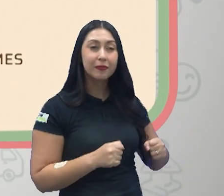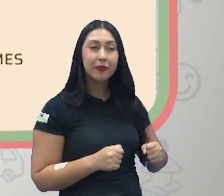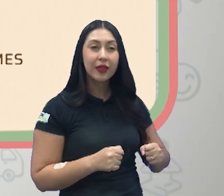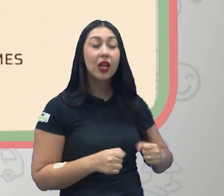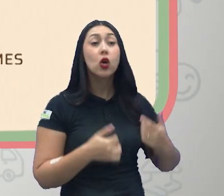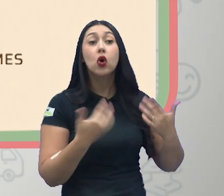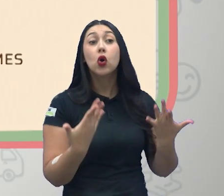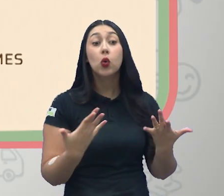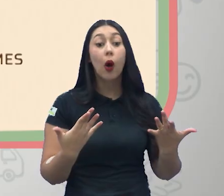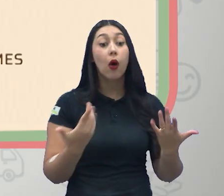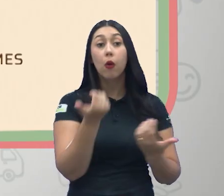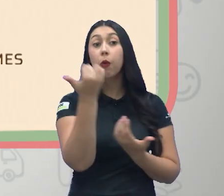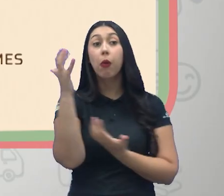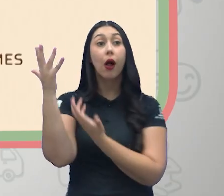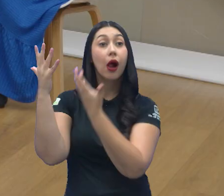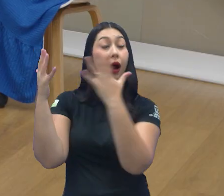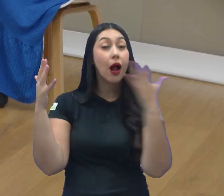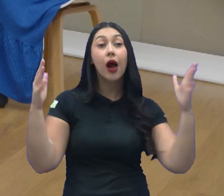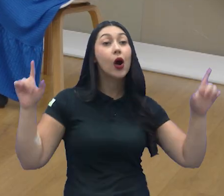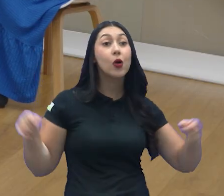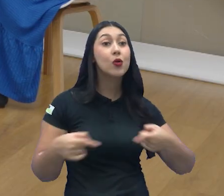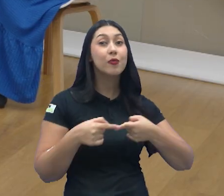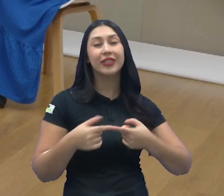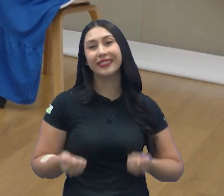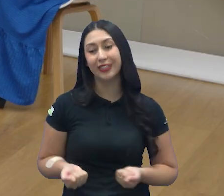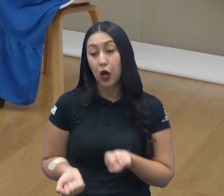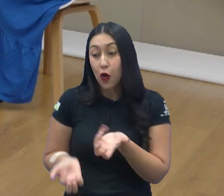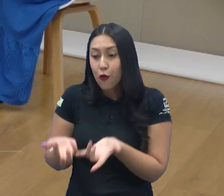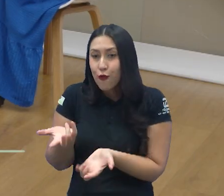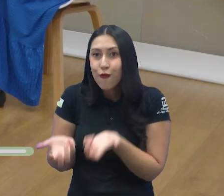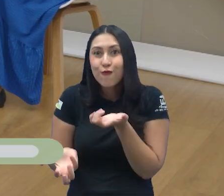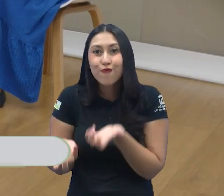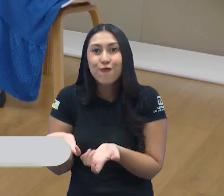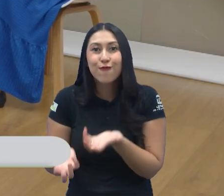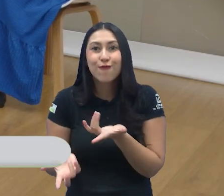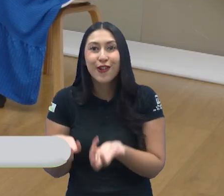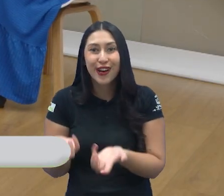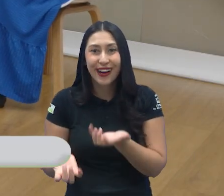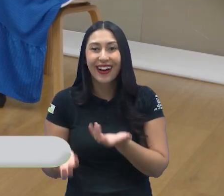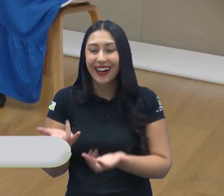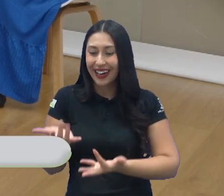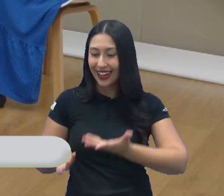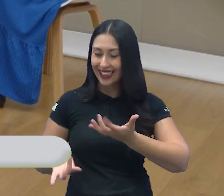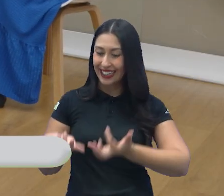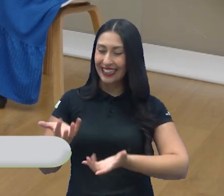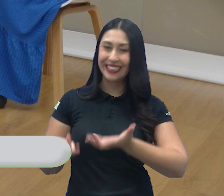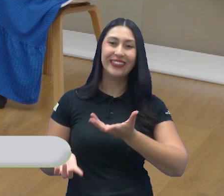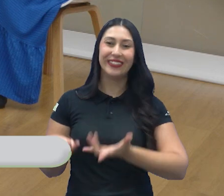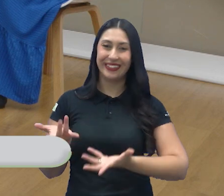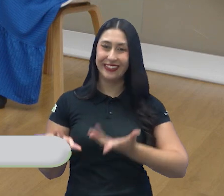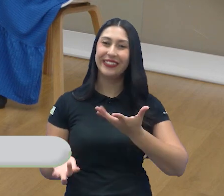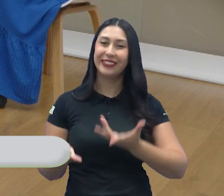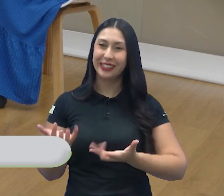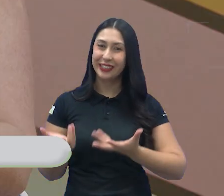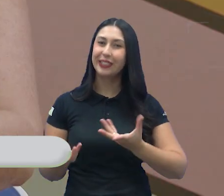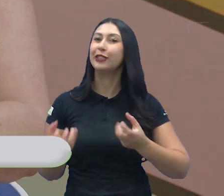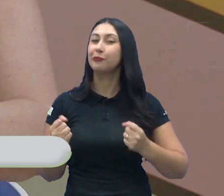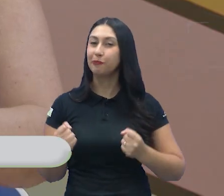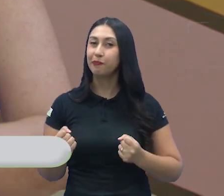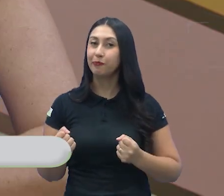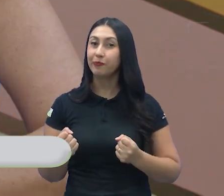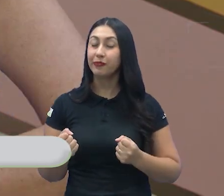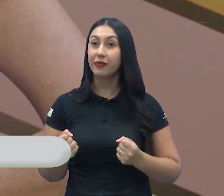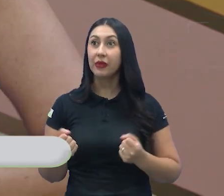elemento aqui que está envolvido? Então, é o fogo. Ah. É o fogo. Né, tanto que